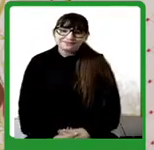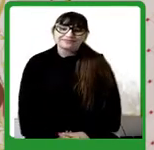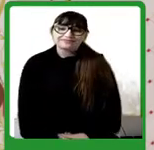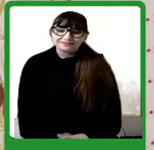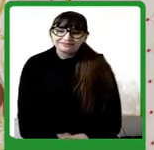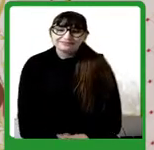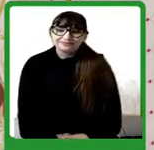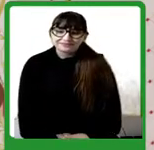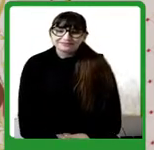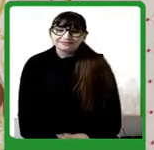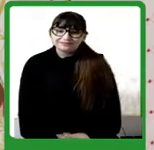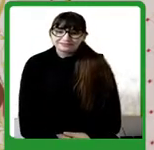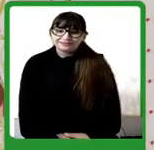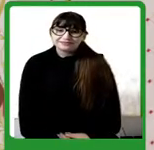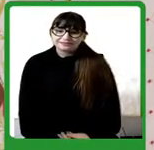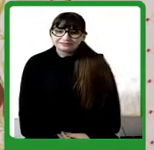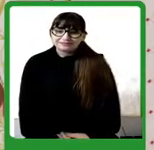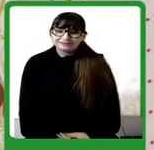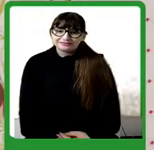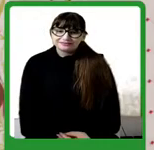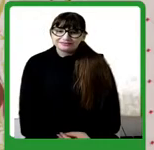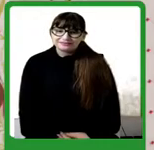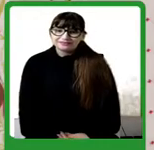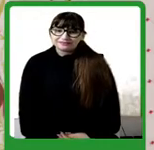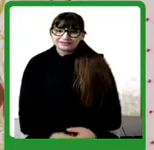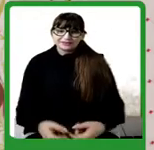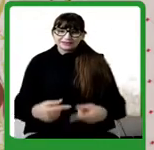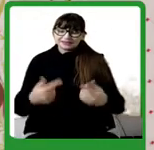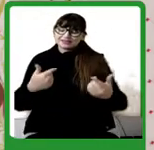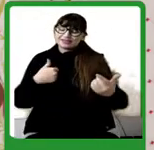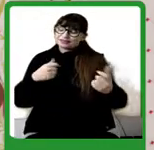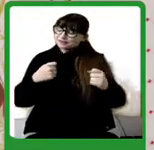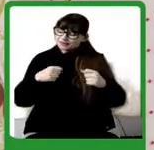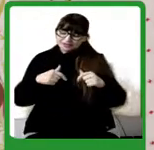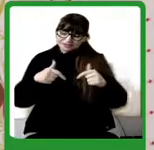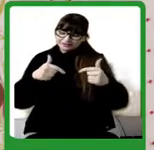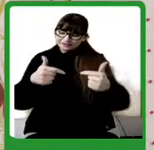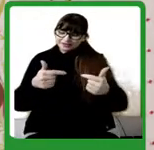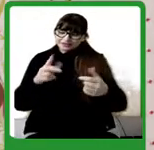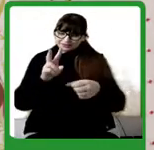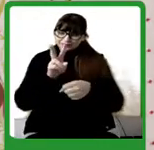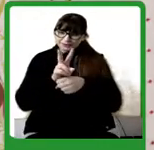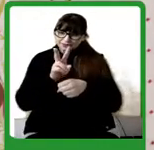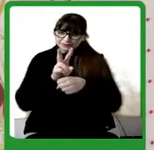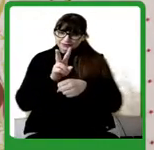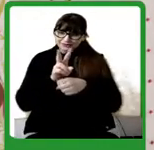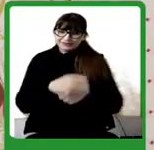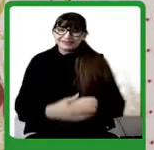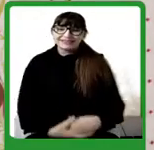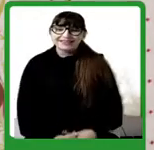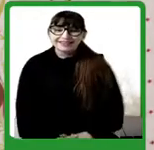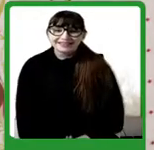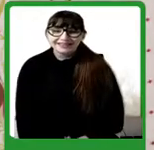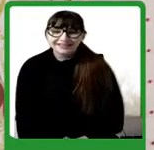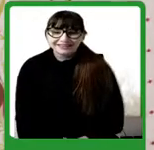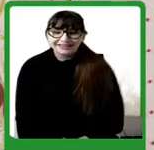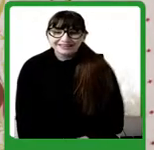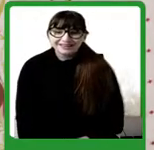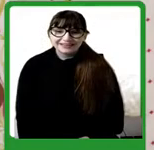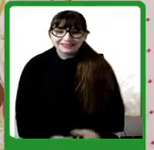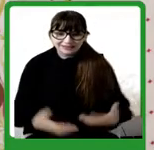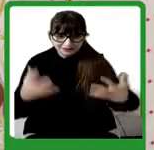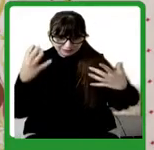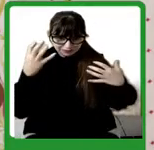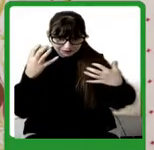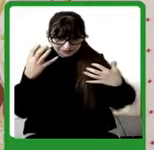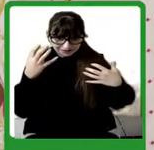Viu? Não é eu aqui, ninguém te defende, se não é eu. Deixa que eu te defendo, pesteado. Tomou banho hoje? De tarde, se